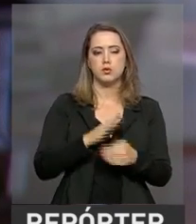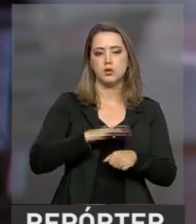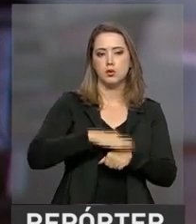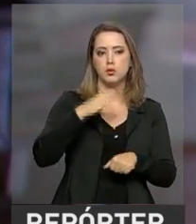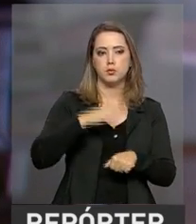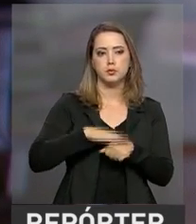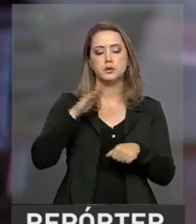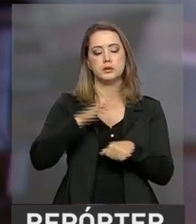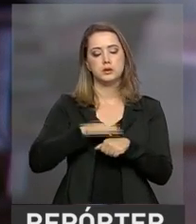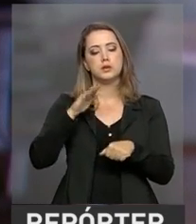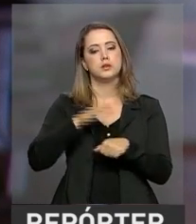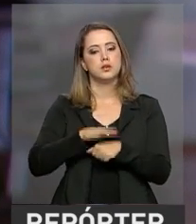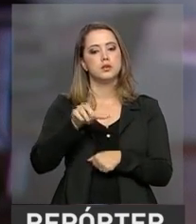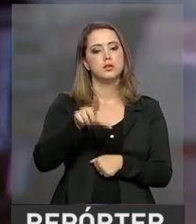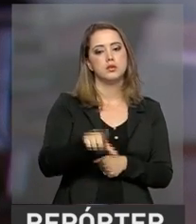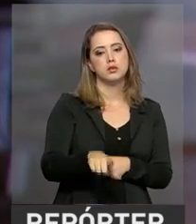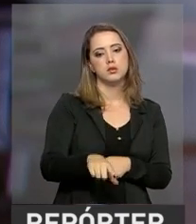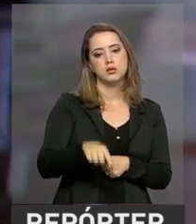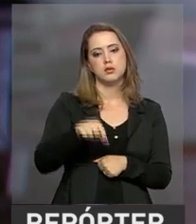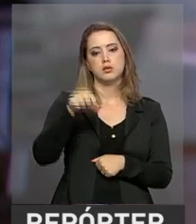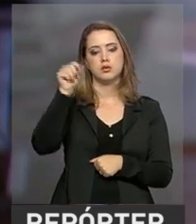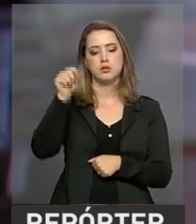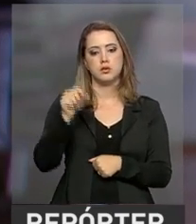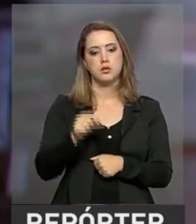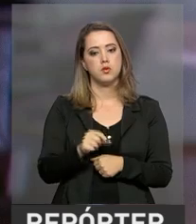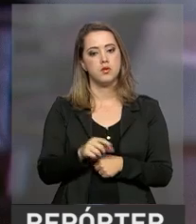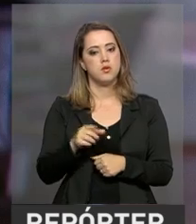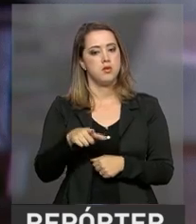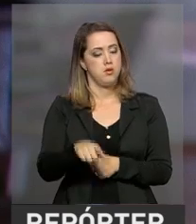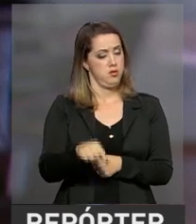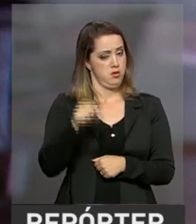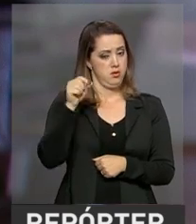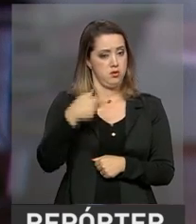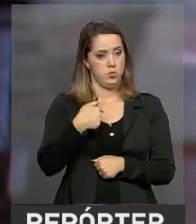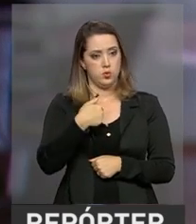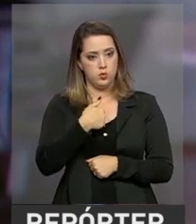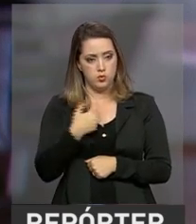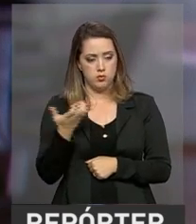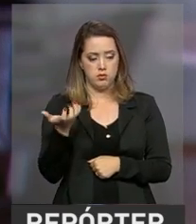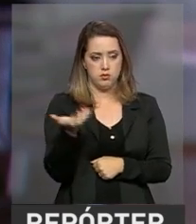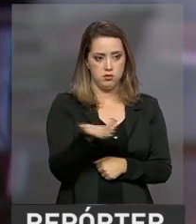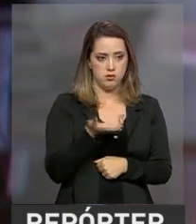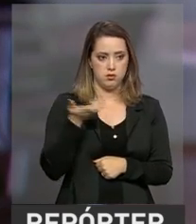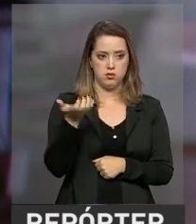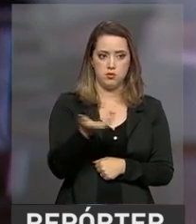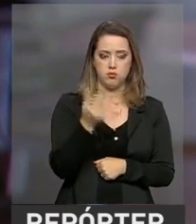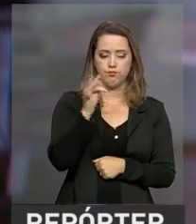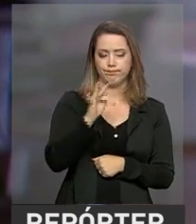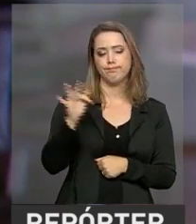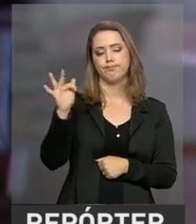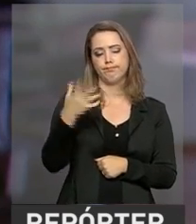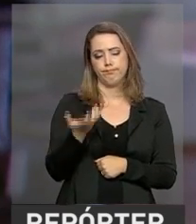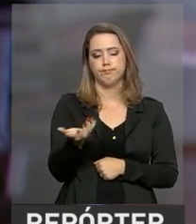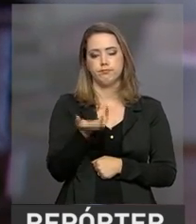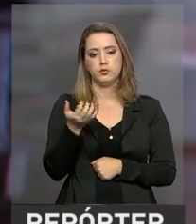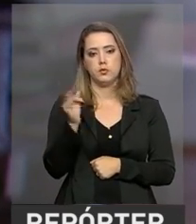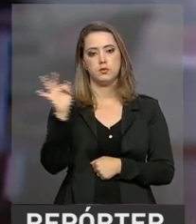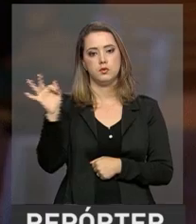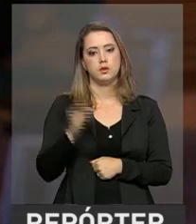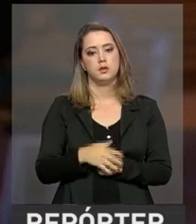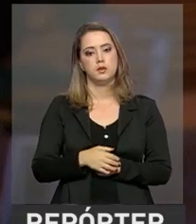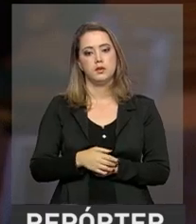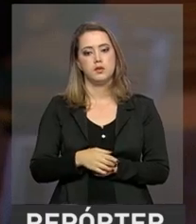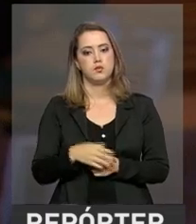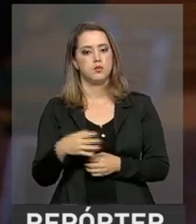tipo, dedicar mais um ano, um semestre, para tentar conseguir nas regiões, nas faculdades que eu realmente gostaria, tenho